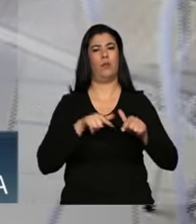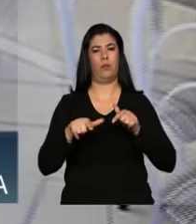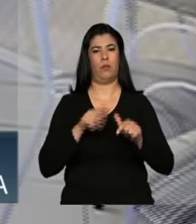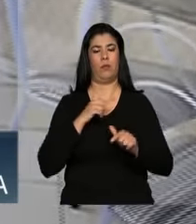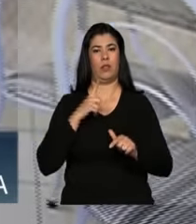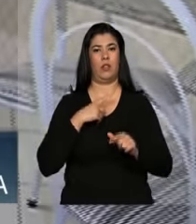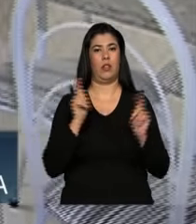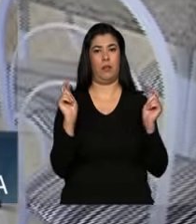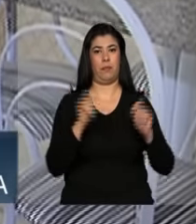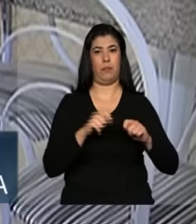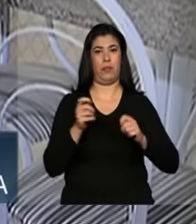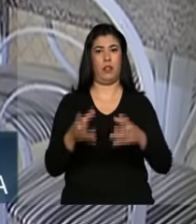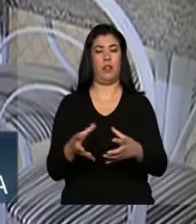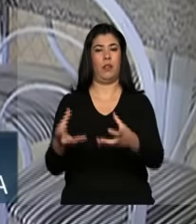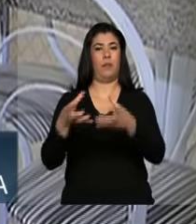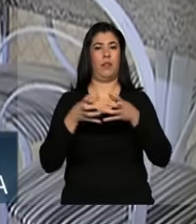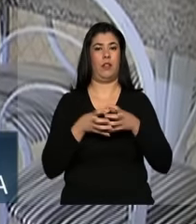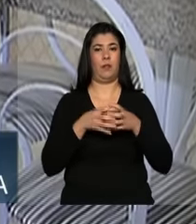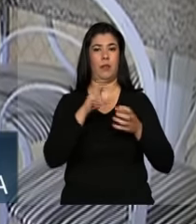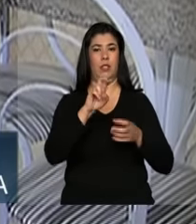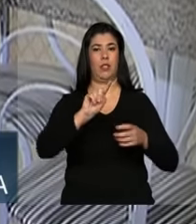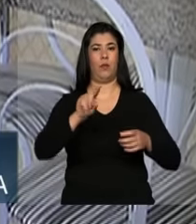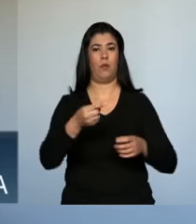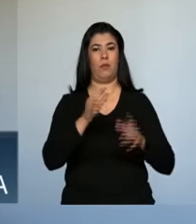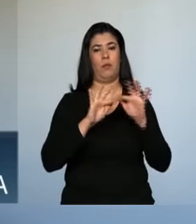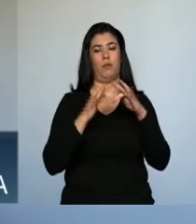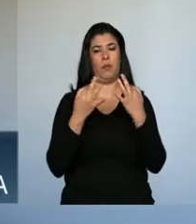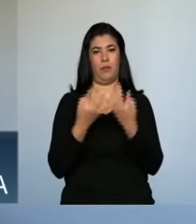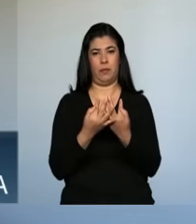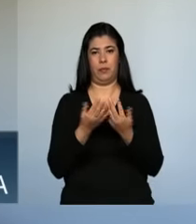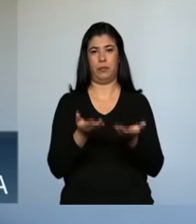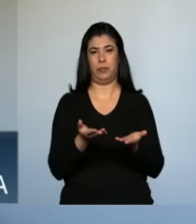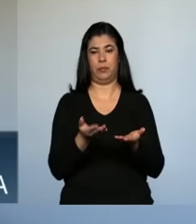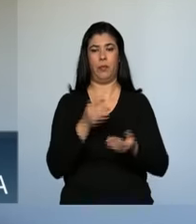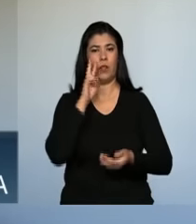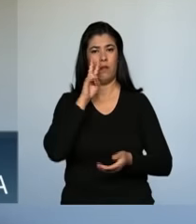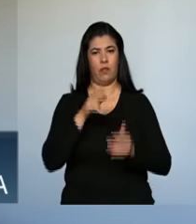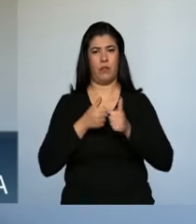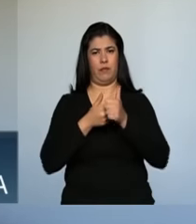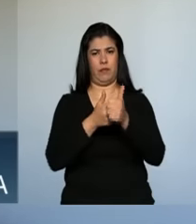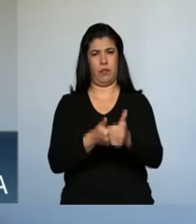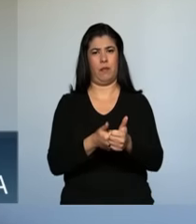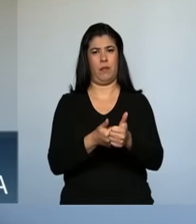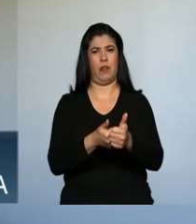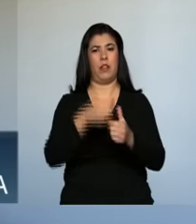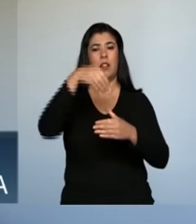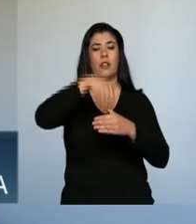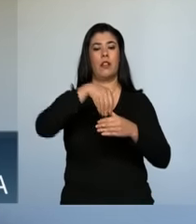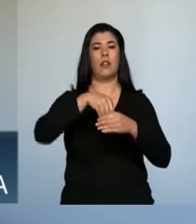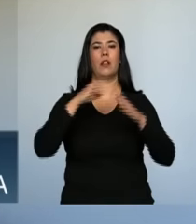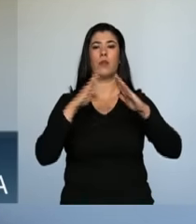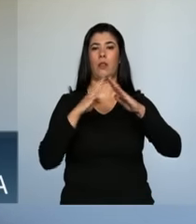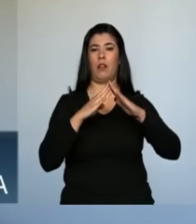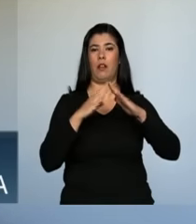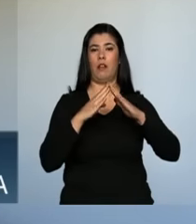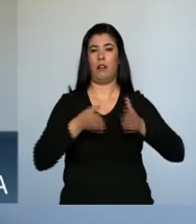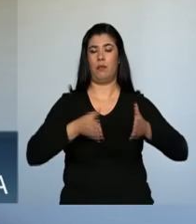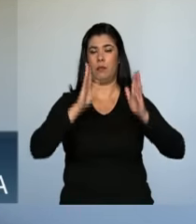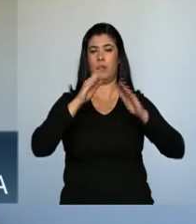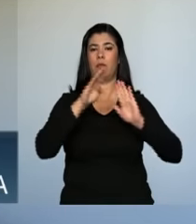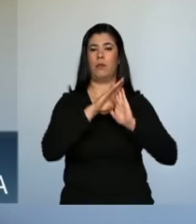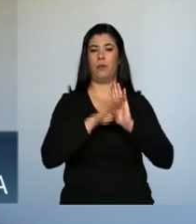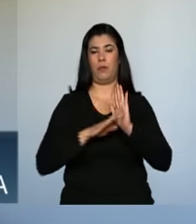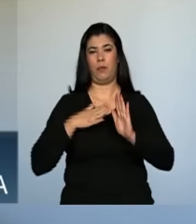com capacidade para atender 5 mil famílias. Estamos com imagens internas da casa, do programa